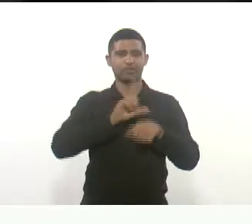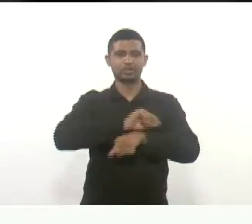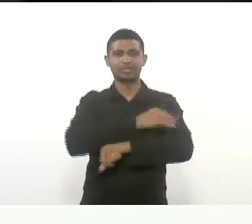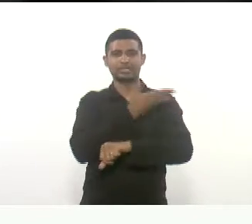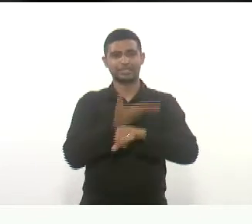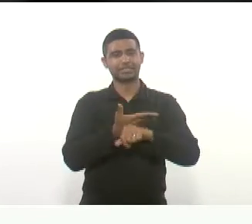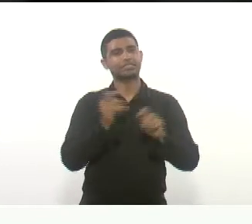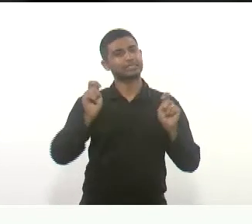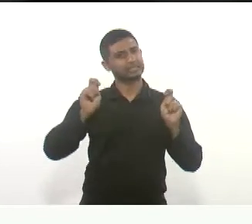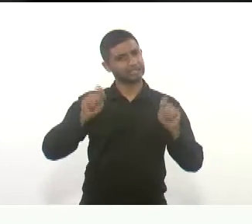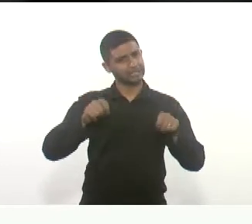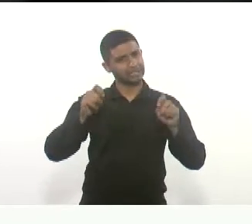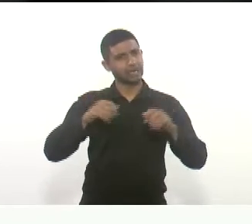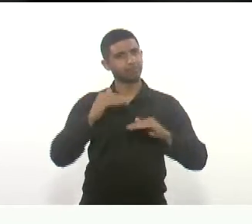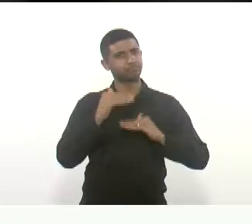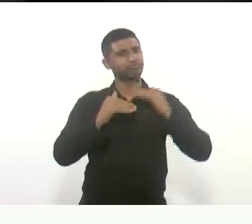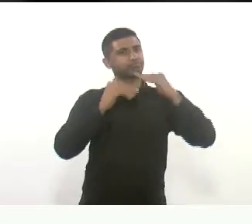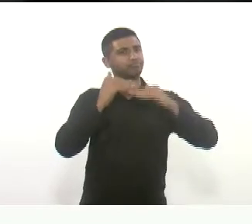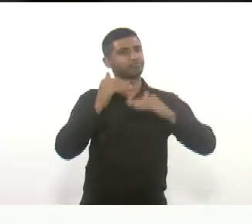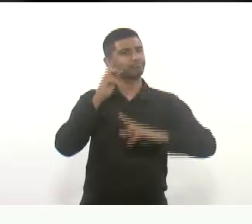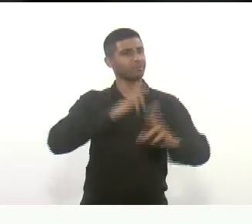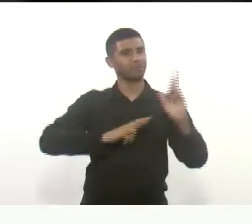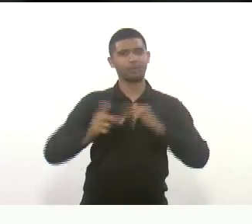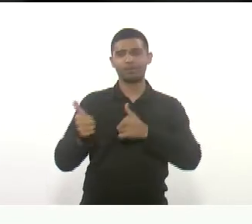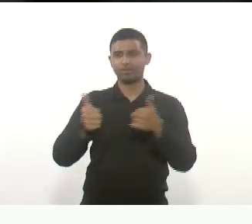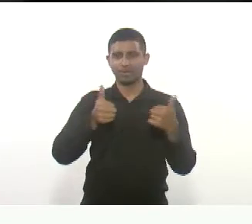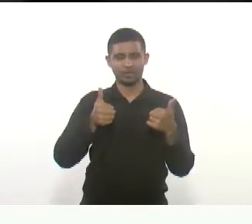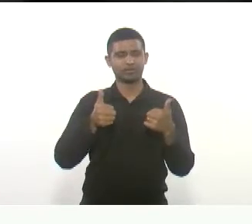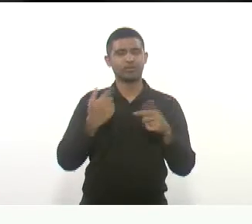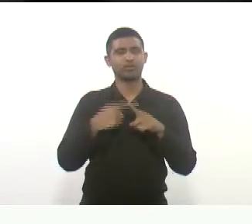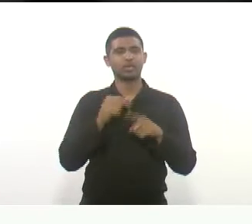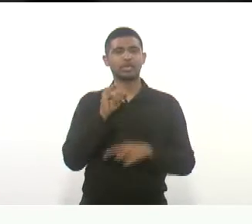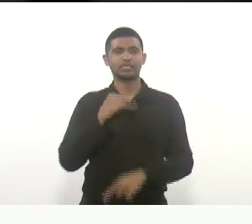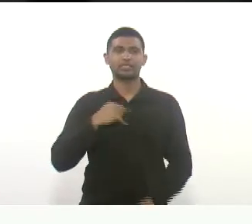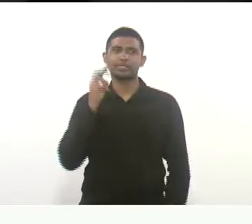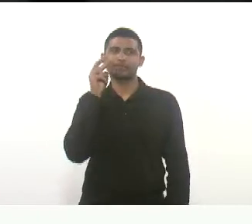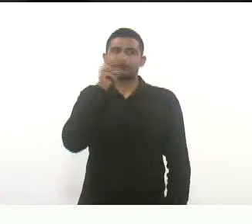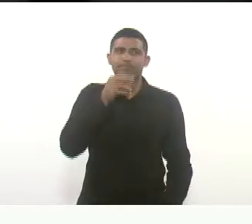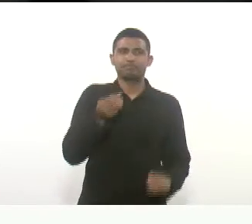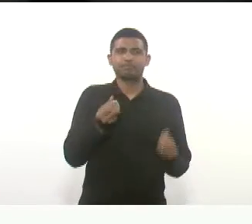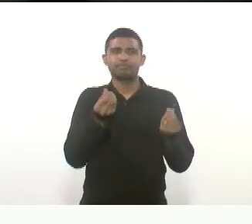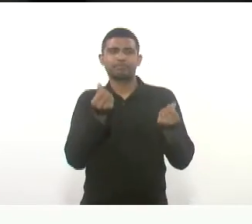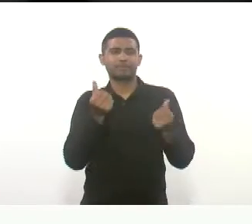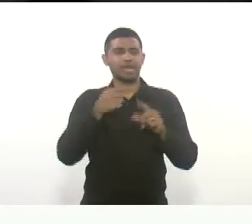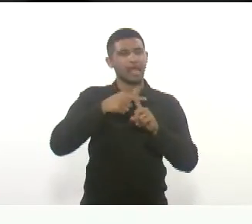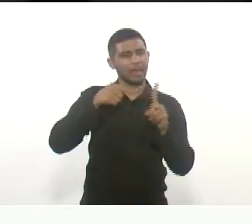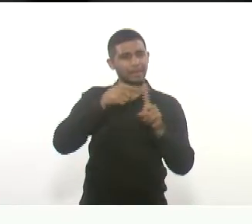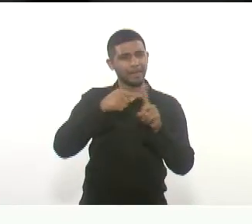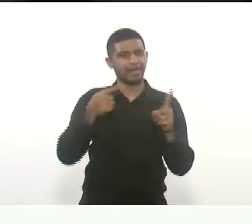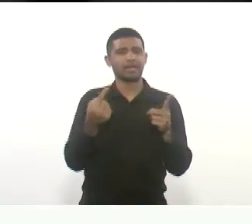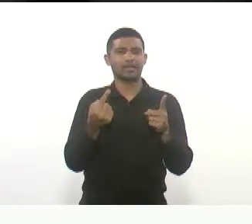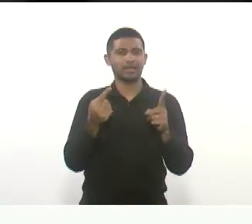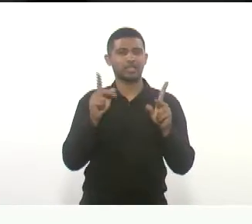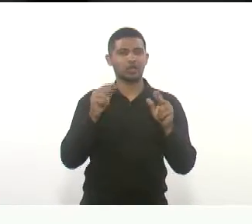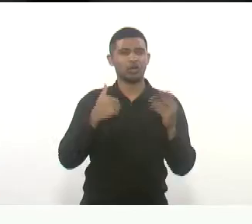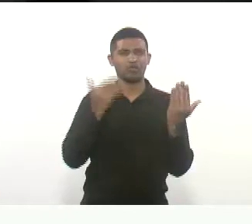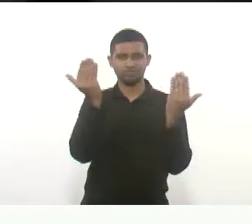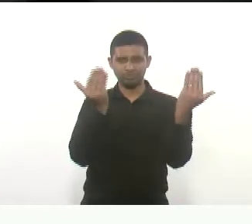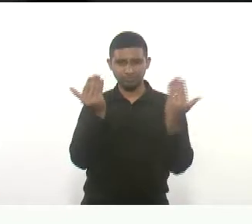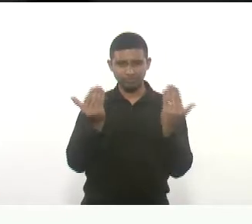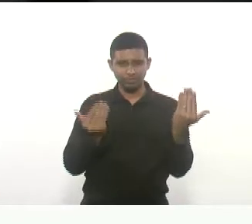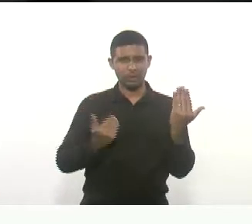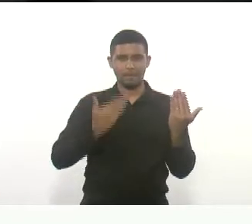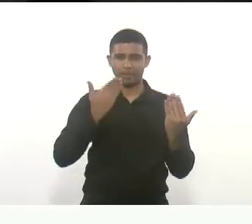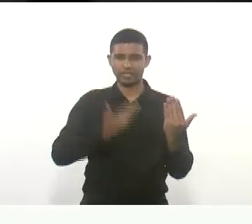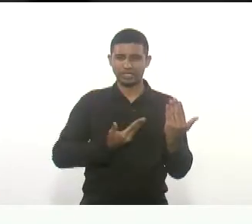fato, conseguem alcançar algum resultado. Porque quando você olha, na média, as correlações, como eu mostrei, você